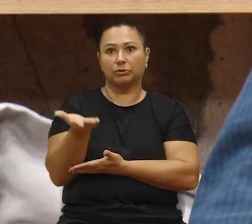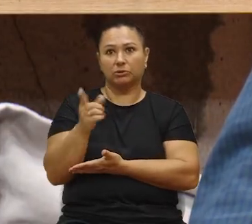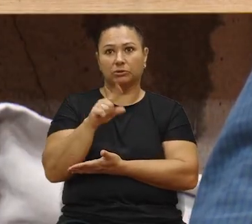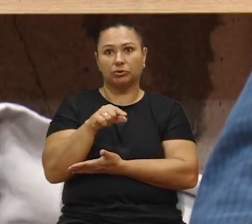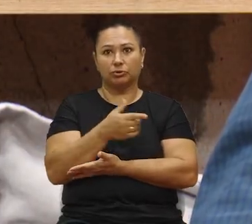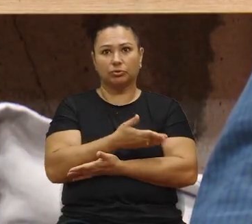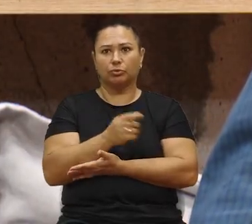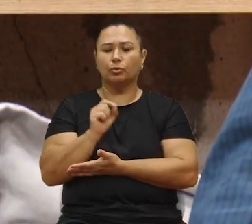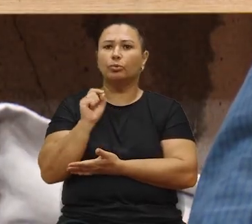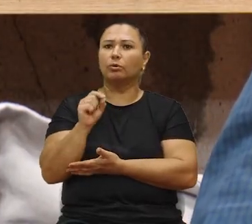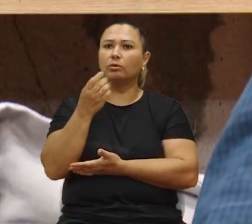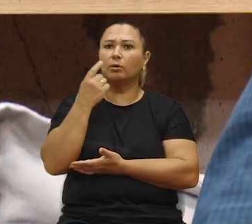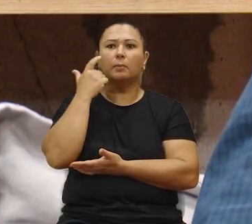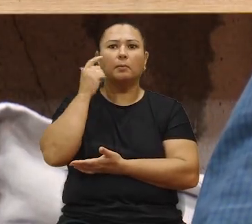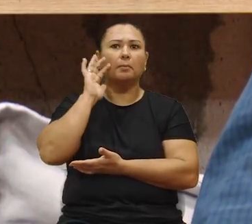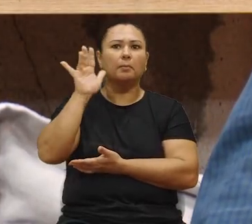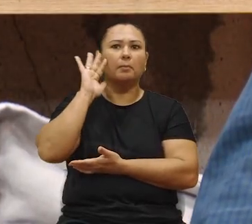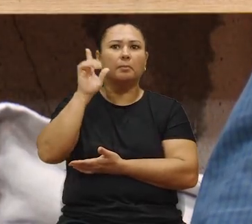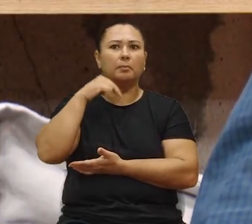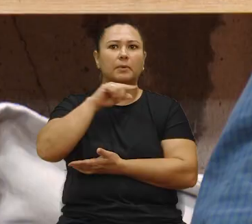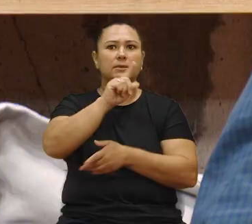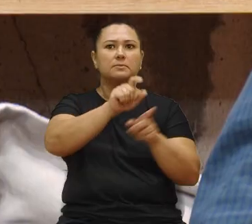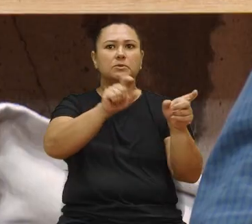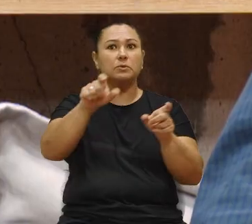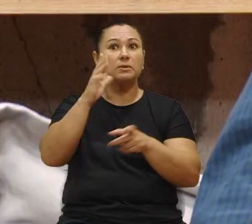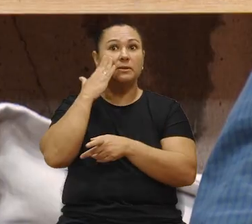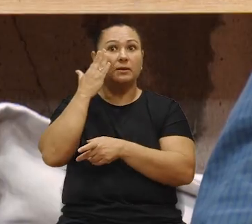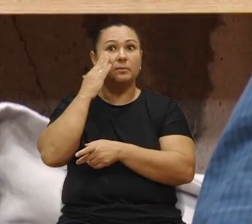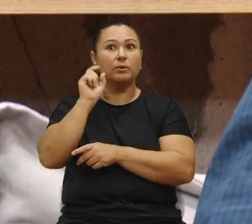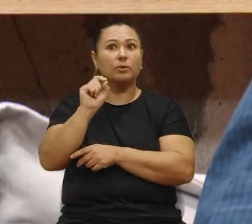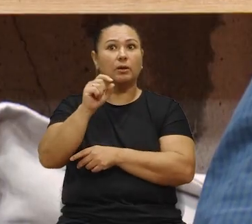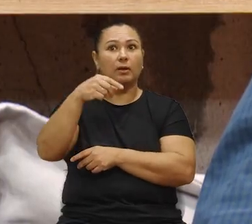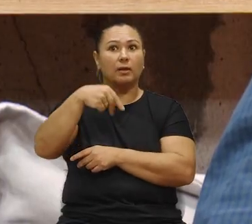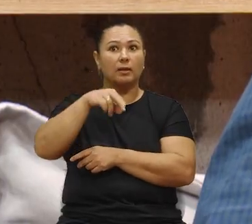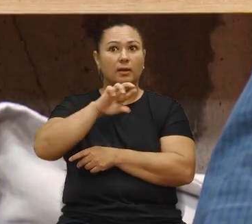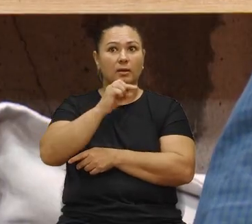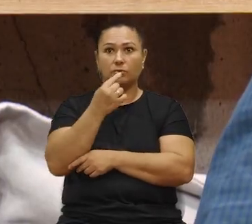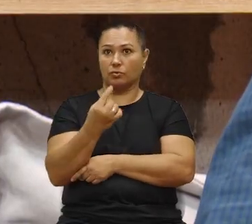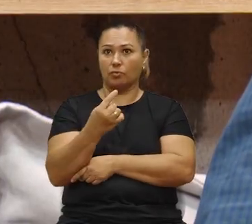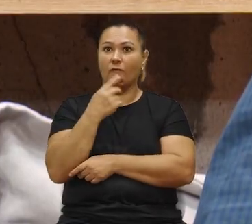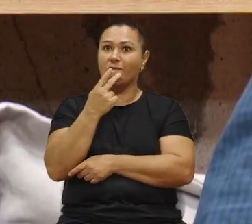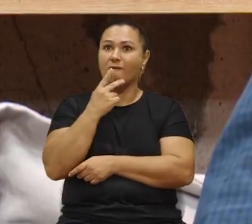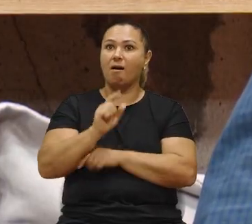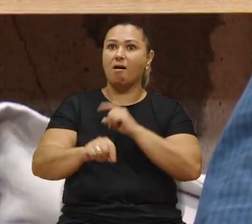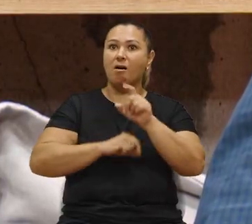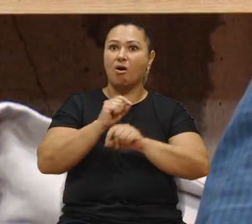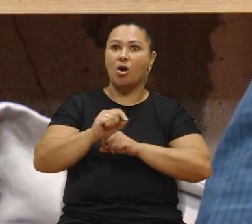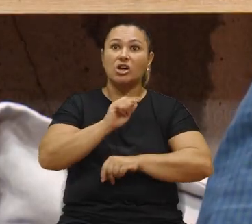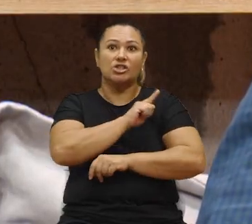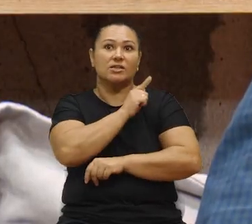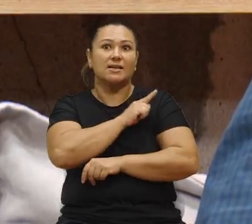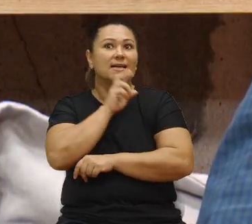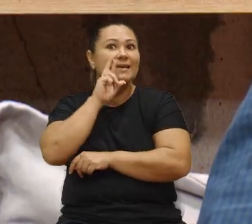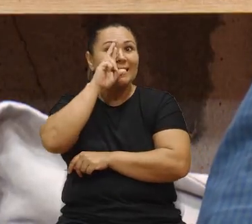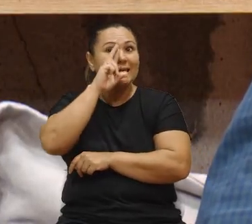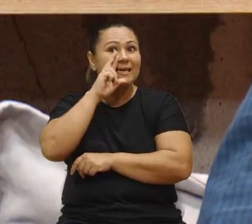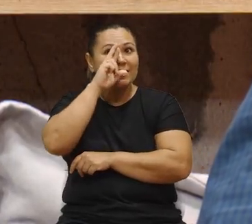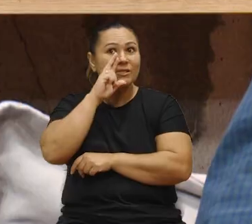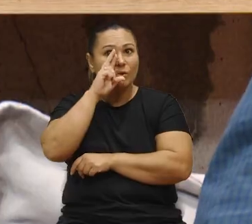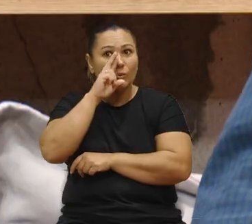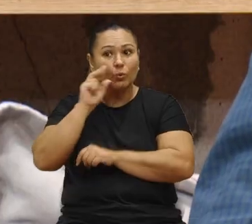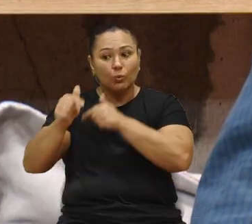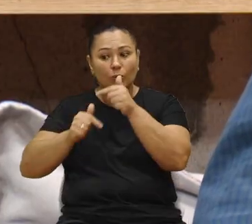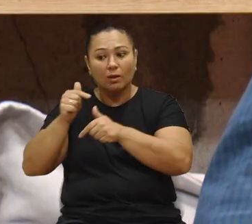muito importante isso. Mas o que eu acho que as pessoas têm que saber é que a NR1, ela é uma norma que fala do gerenciamento dos